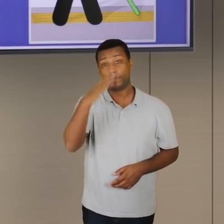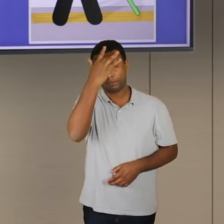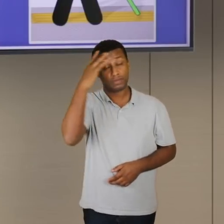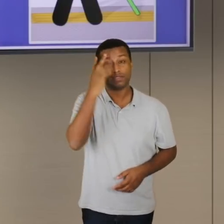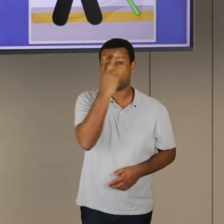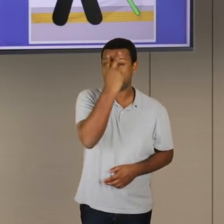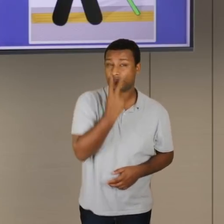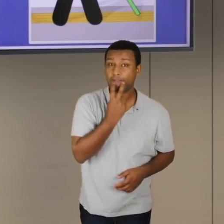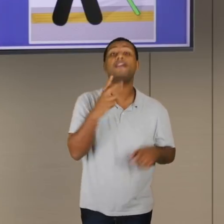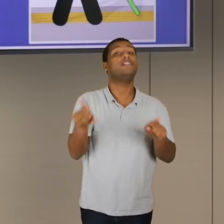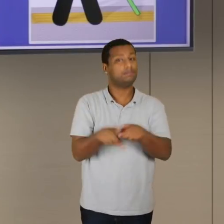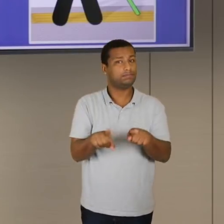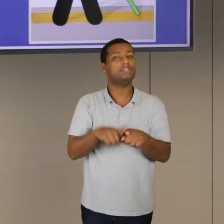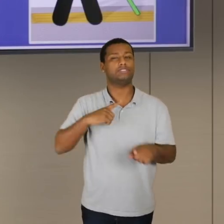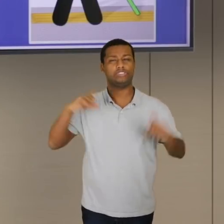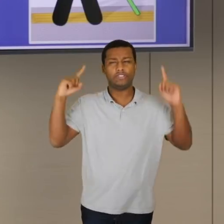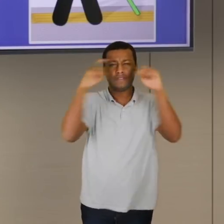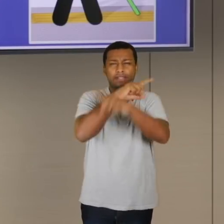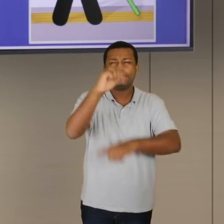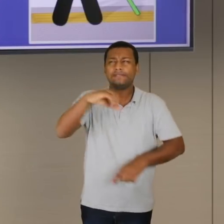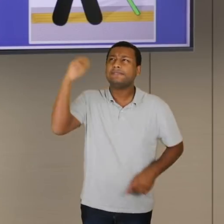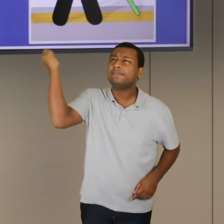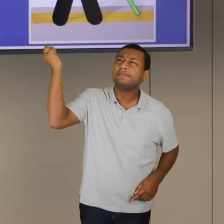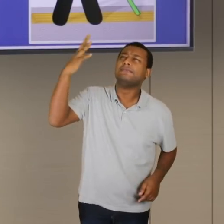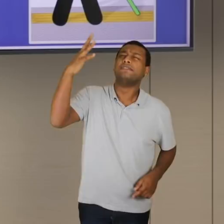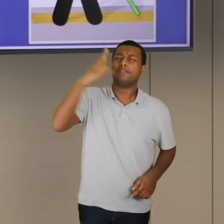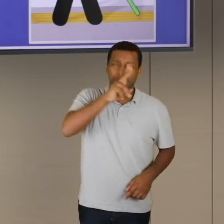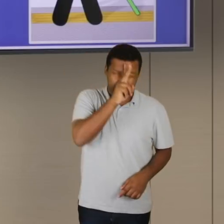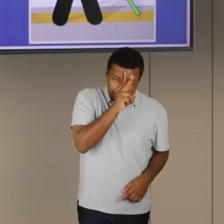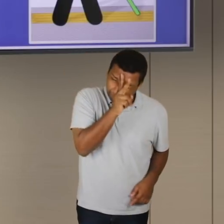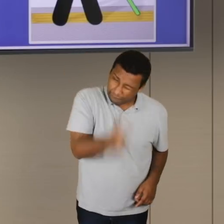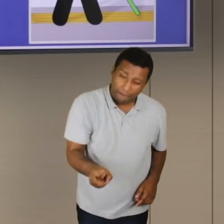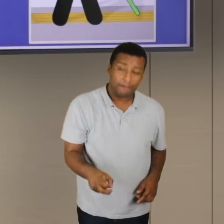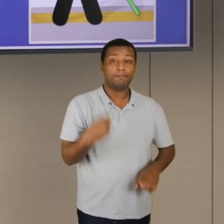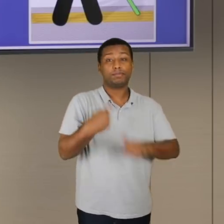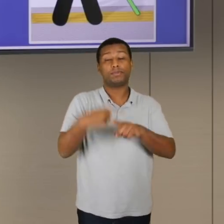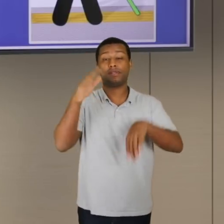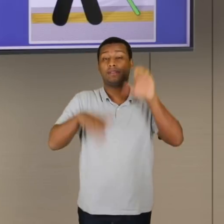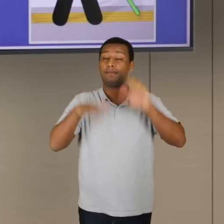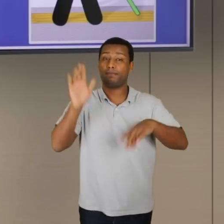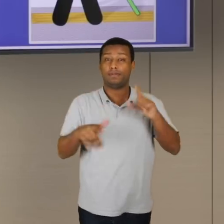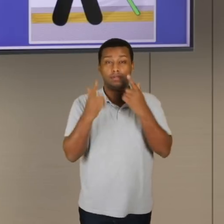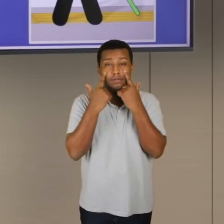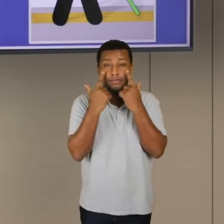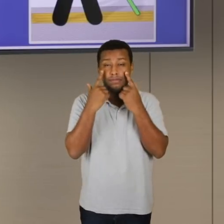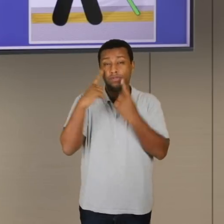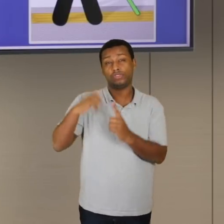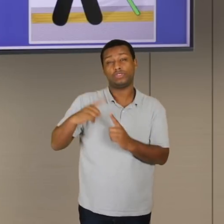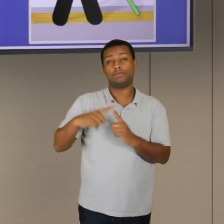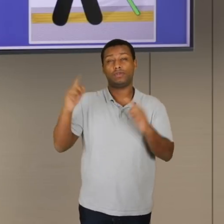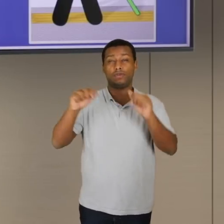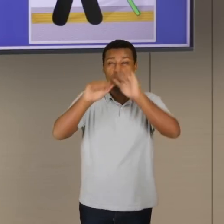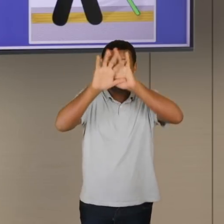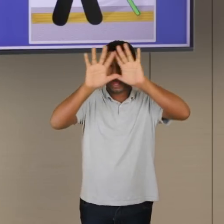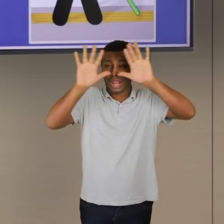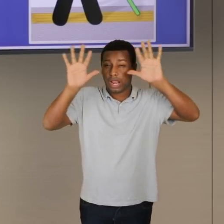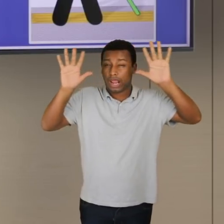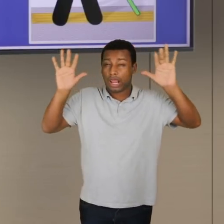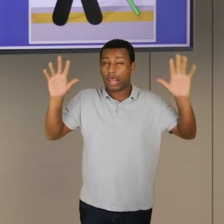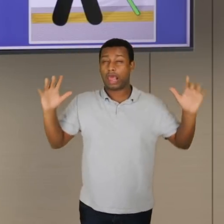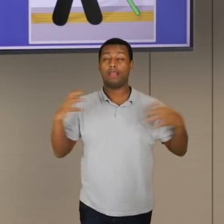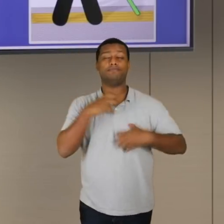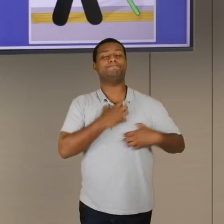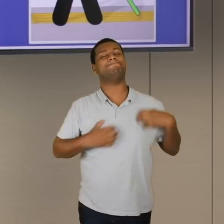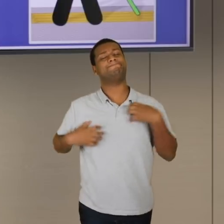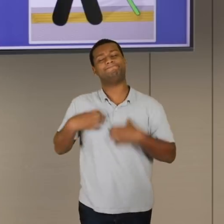Para crianças mais velhas e adultos, adolescentes, jovens, adultos, eles podem usar a bengala. Nós